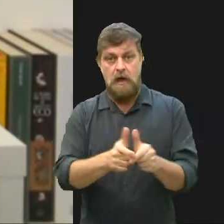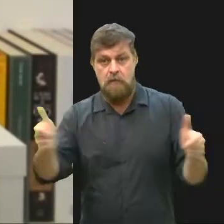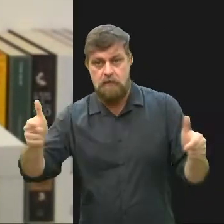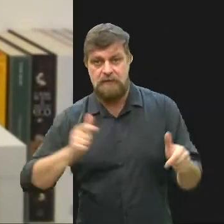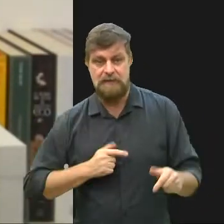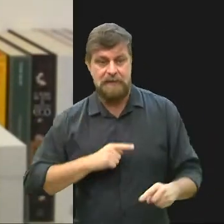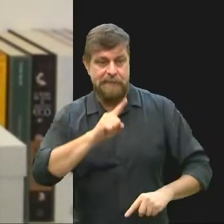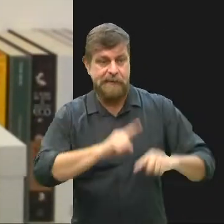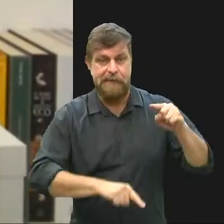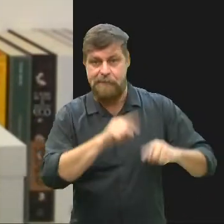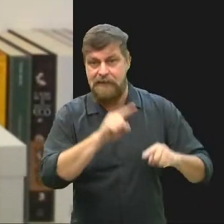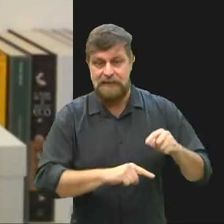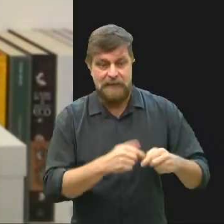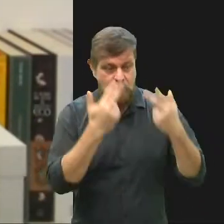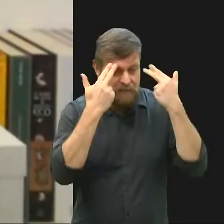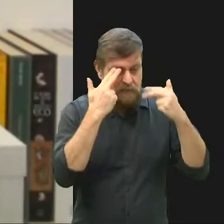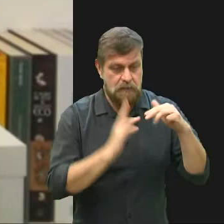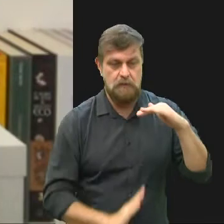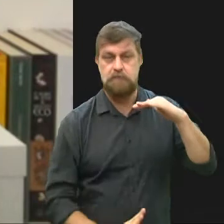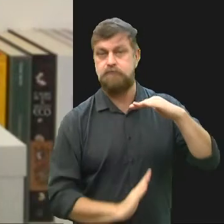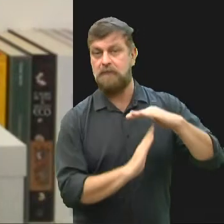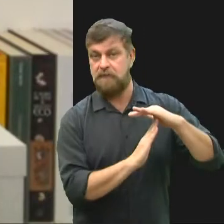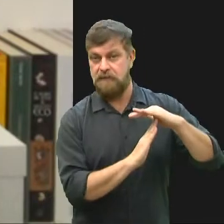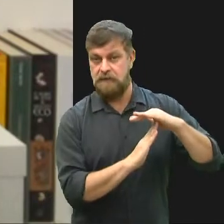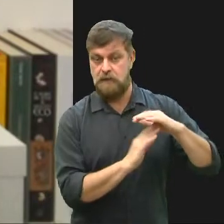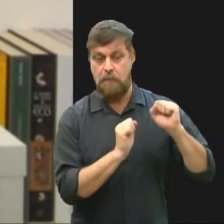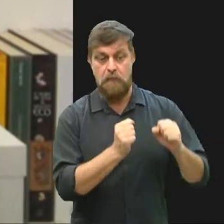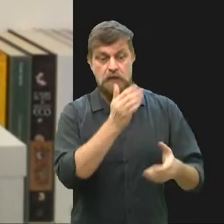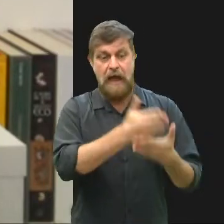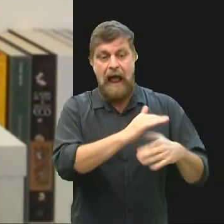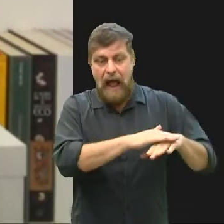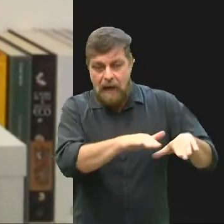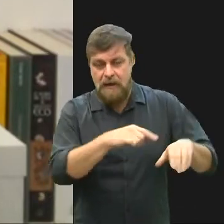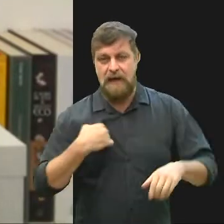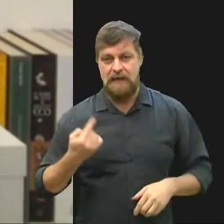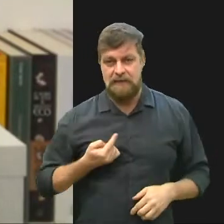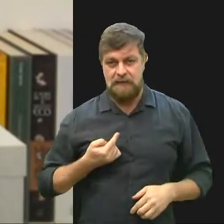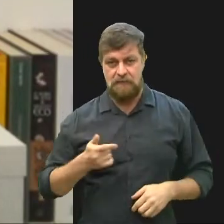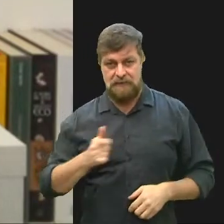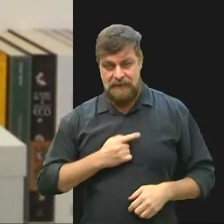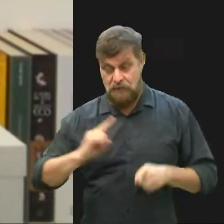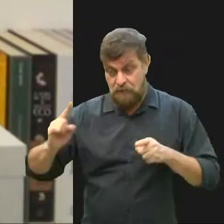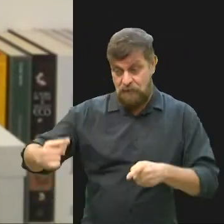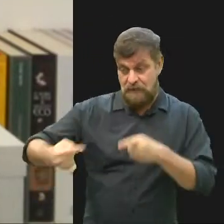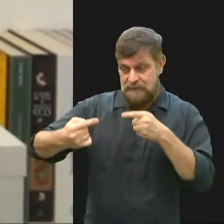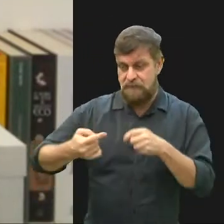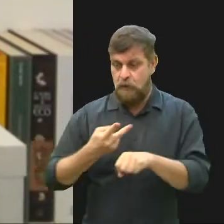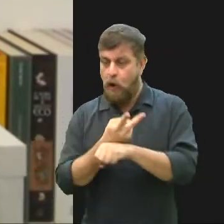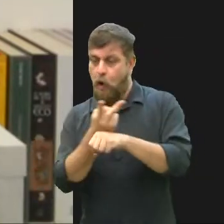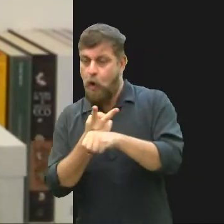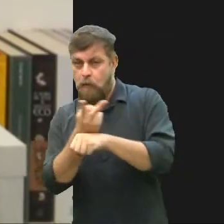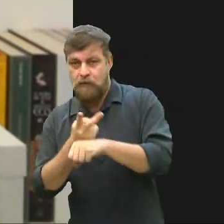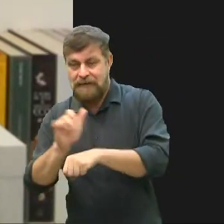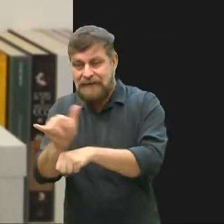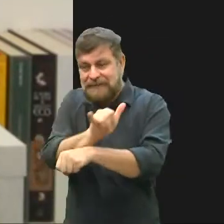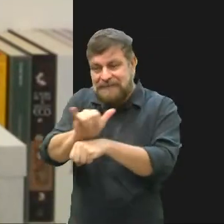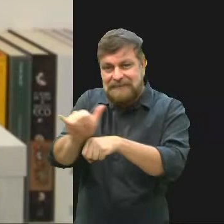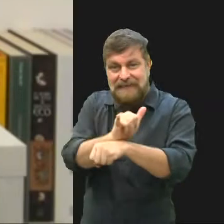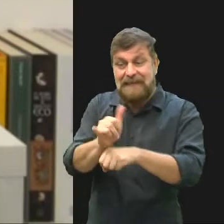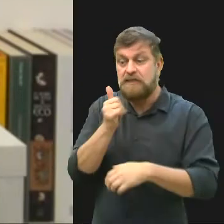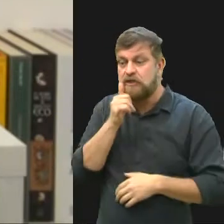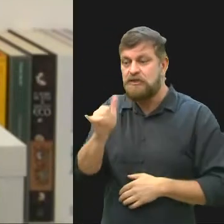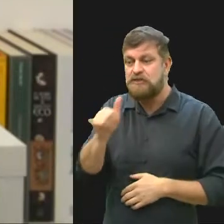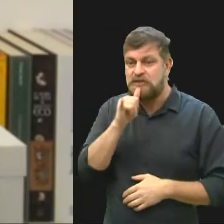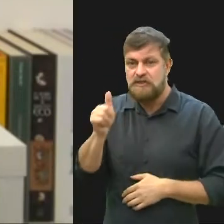escassez dos recursos naturais, né? Então, para atender essa necessidade, existe o desafio de buscar as mais variadas fontes de